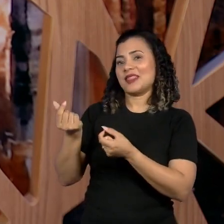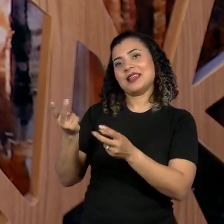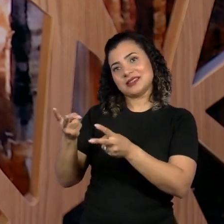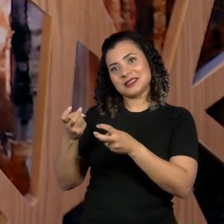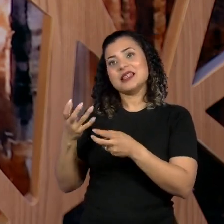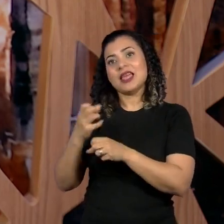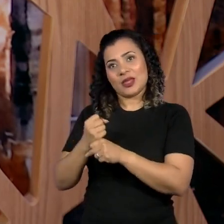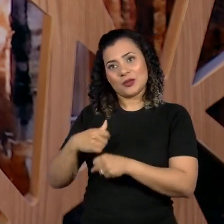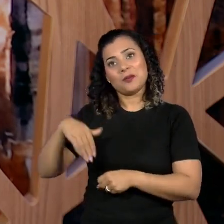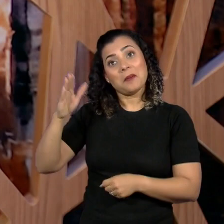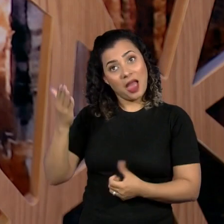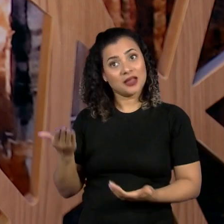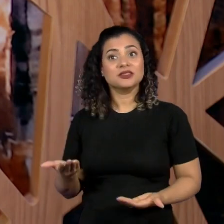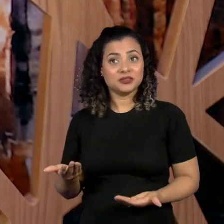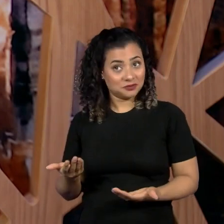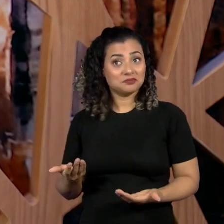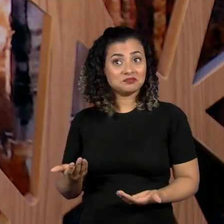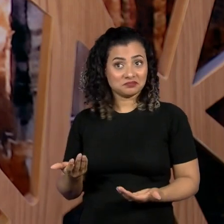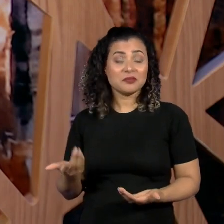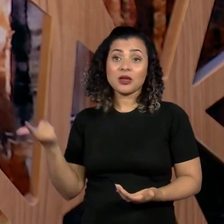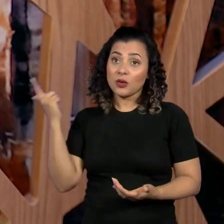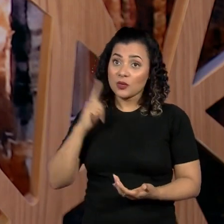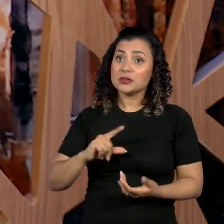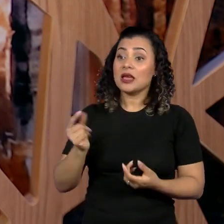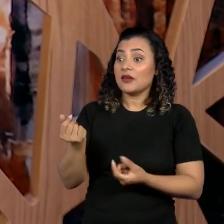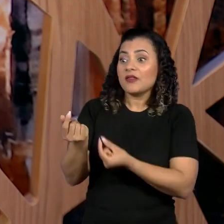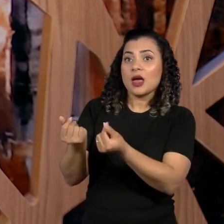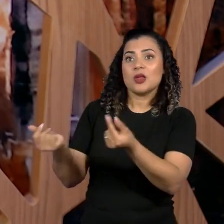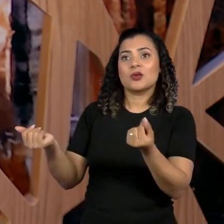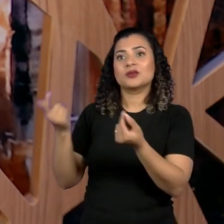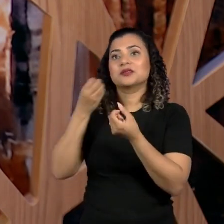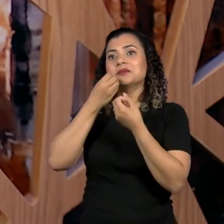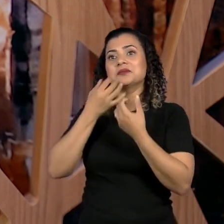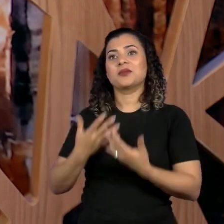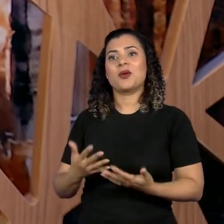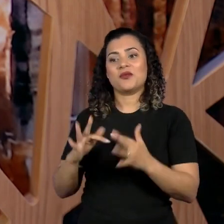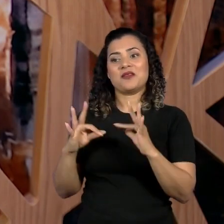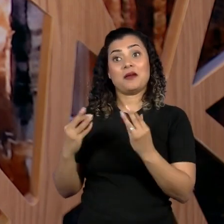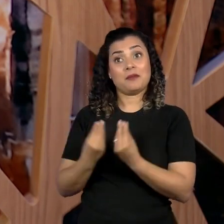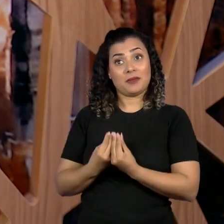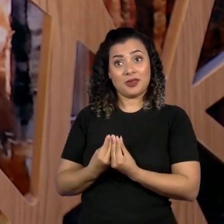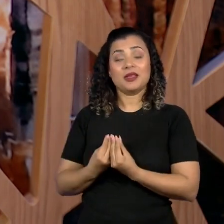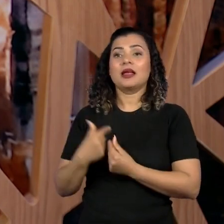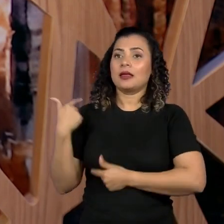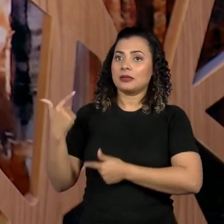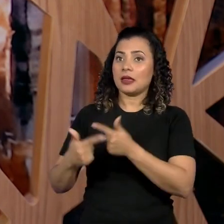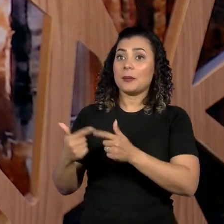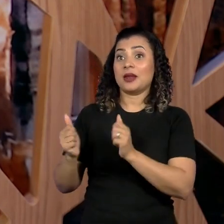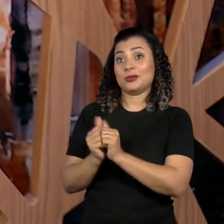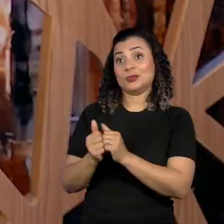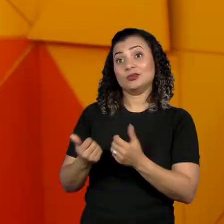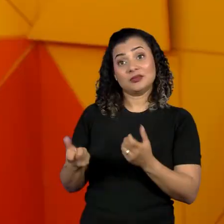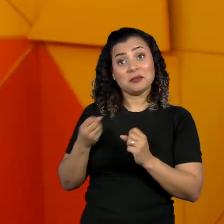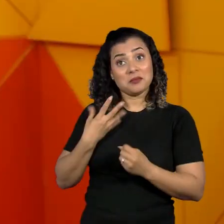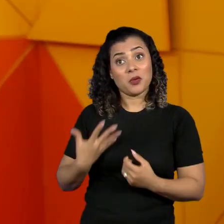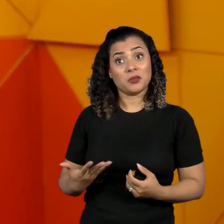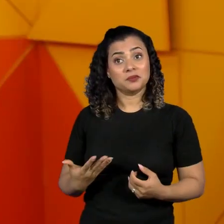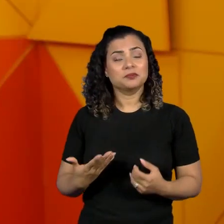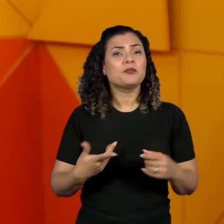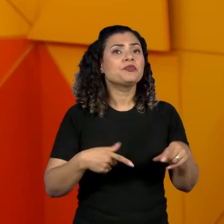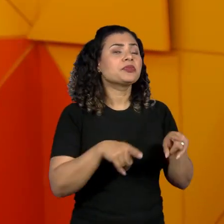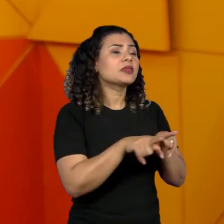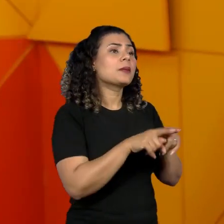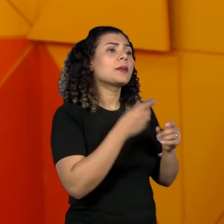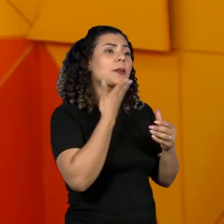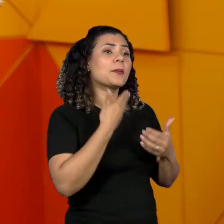de valores para transformar esses valores em benefícios para as famílias que ali trabalham juntas, né?